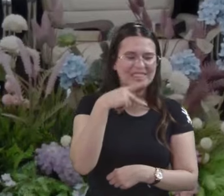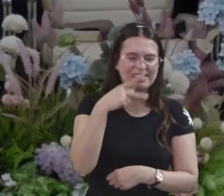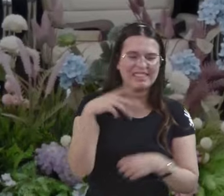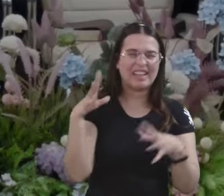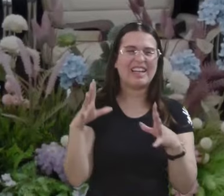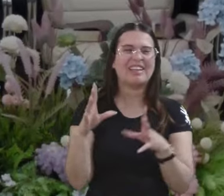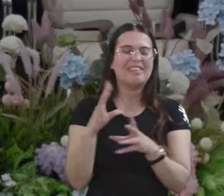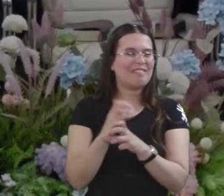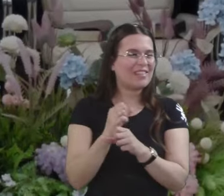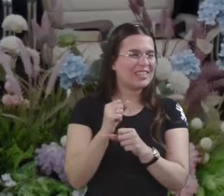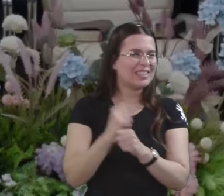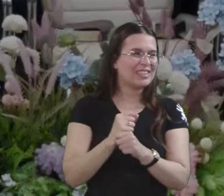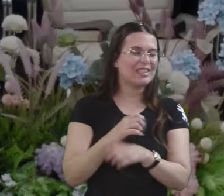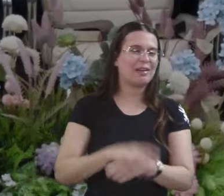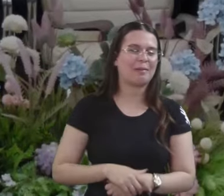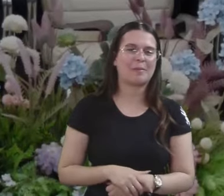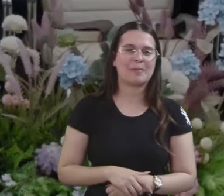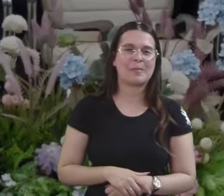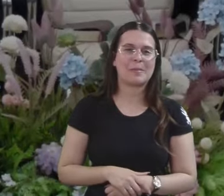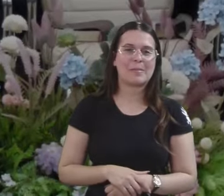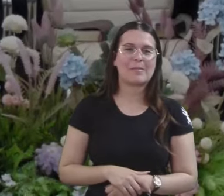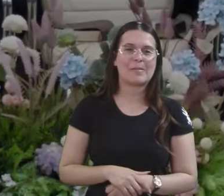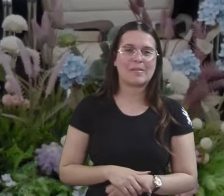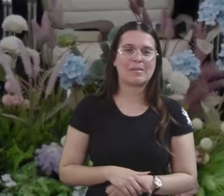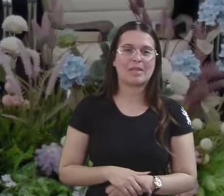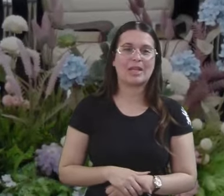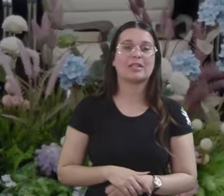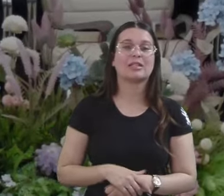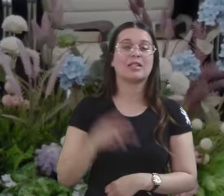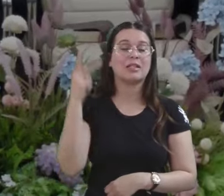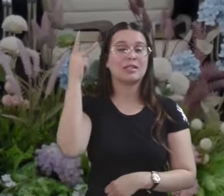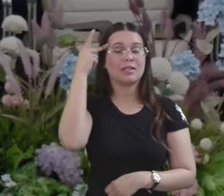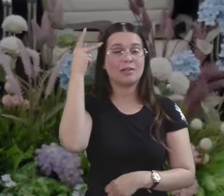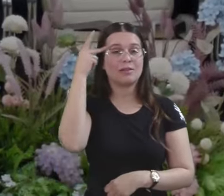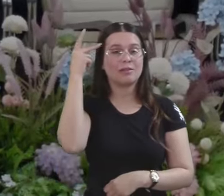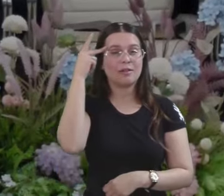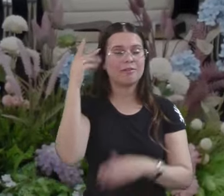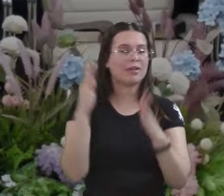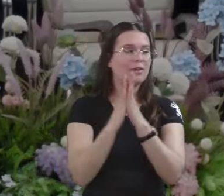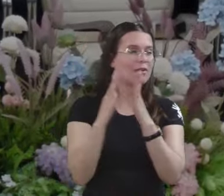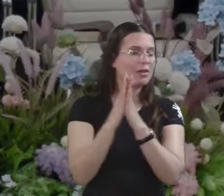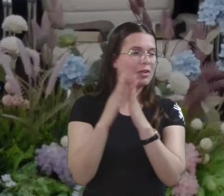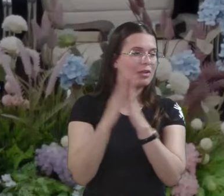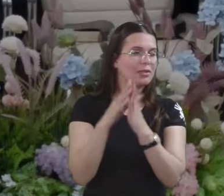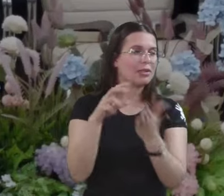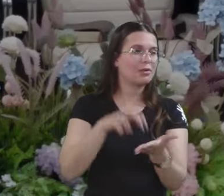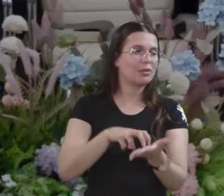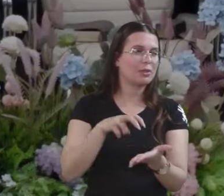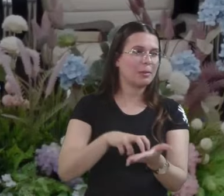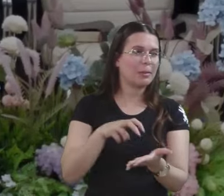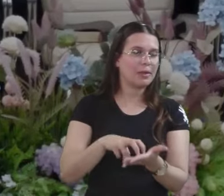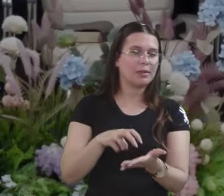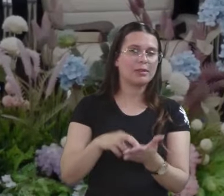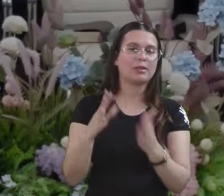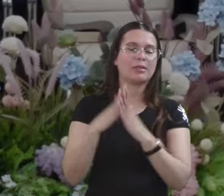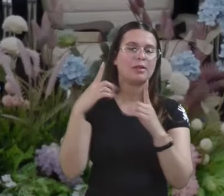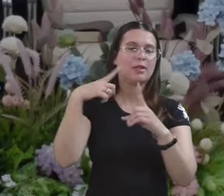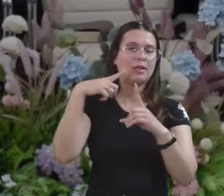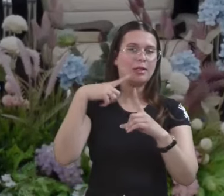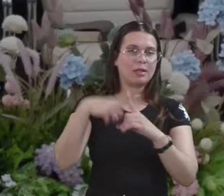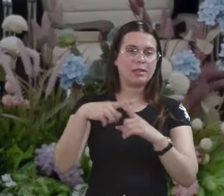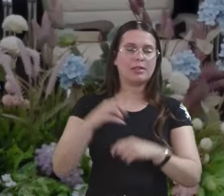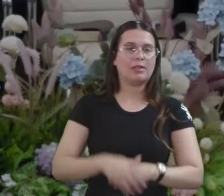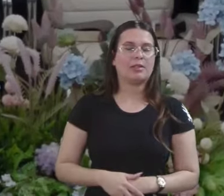outra vigília, amanhã é outro dia. Segunda-feira é oração de manhã aqui. À noite é oração também com a igreja, porque os crentes precisam